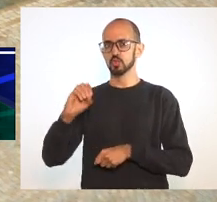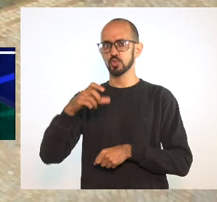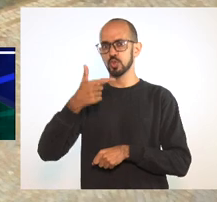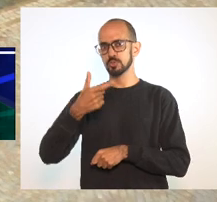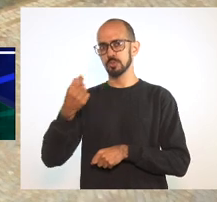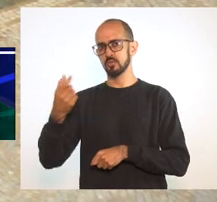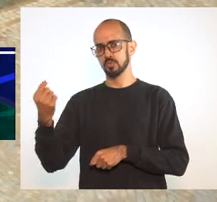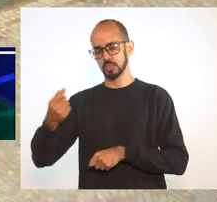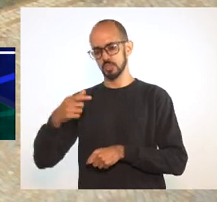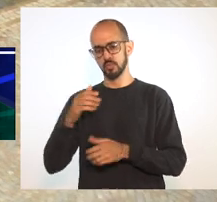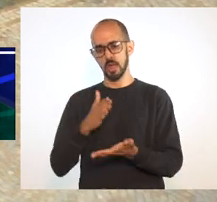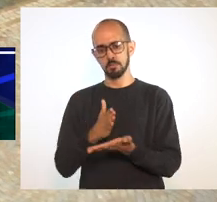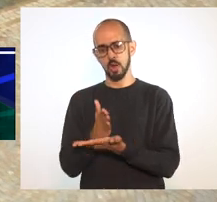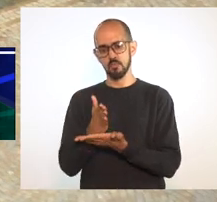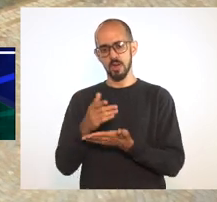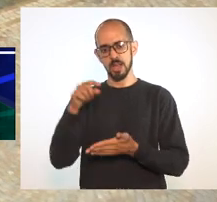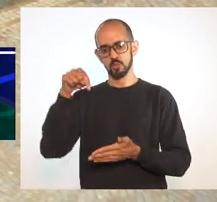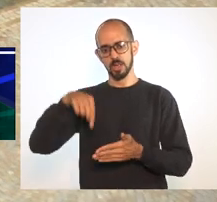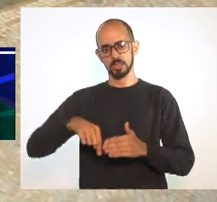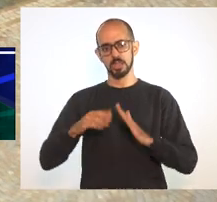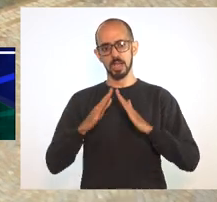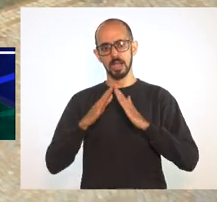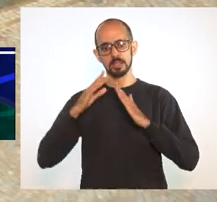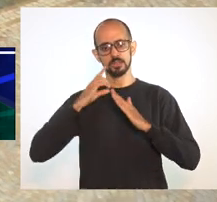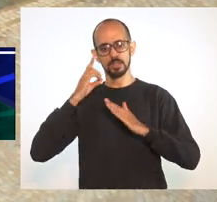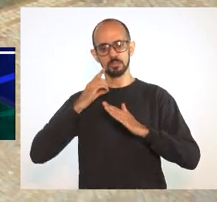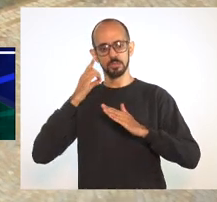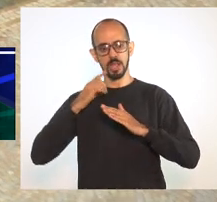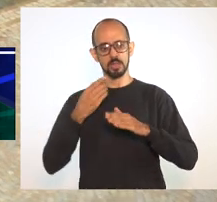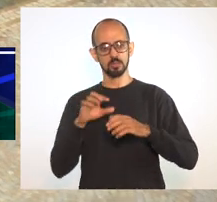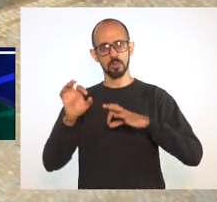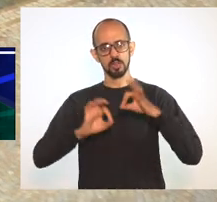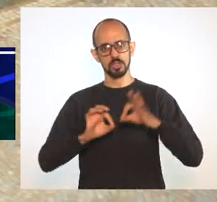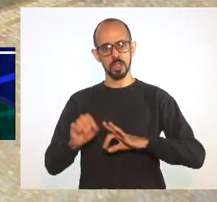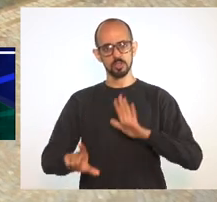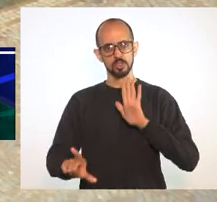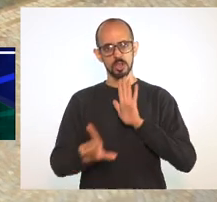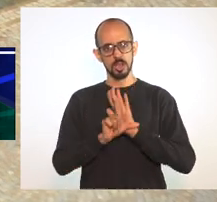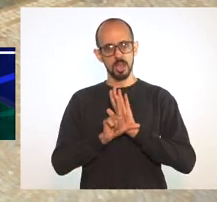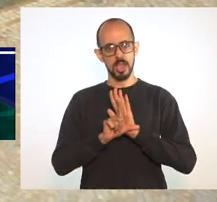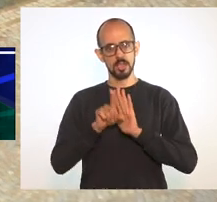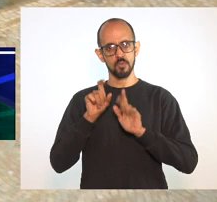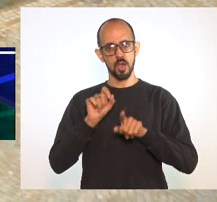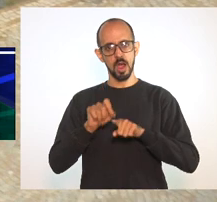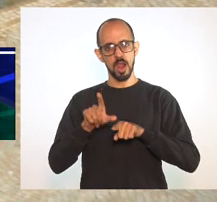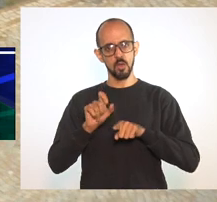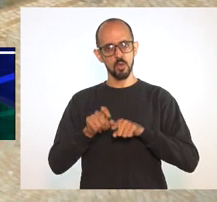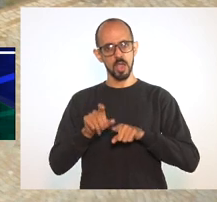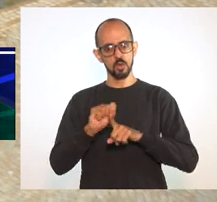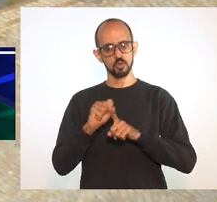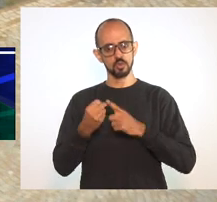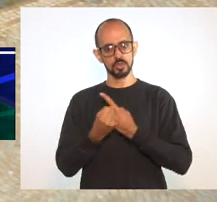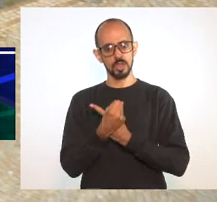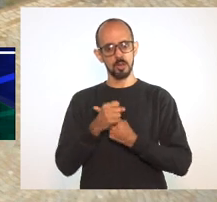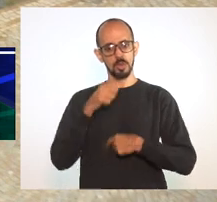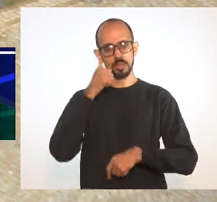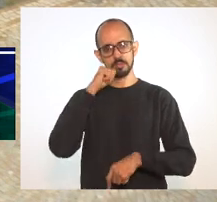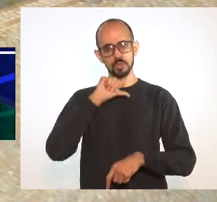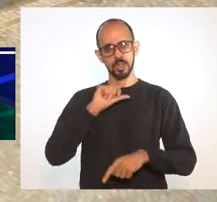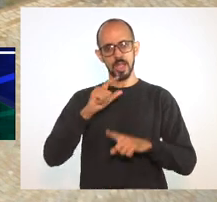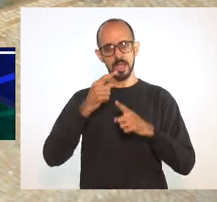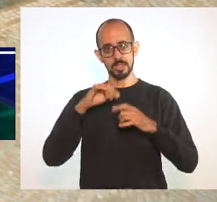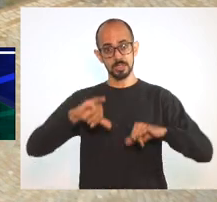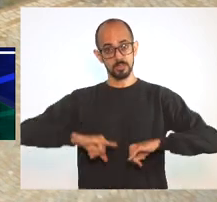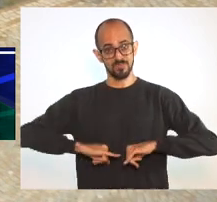aprovado nesta casa um projeto de lei que nasceu no meu coração, que foi o aluguel social para mulheres vítimas de